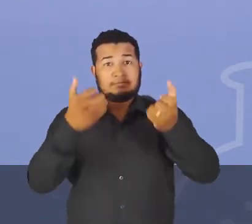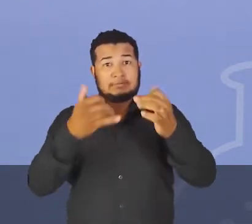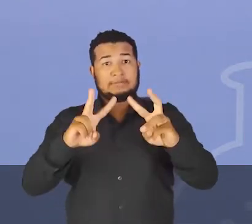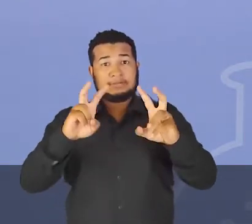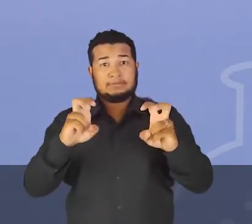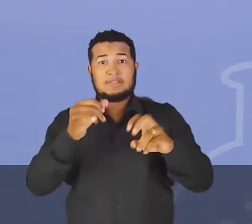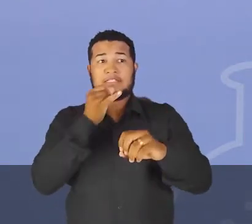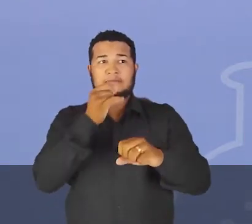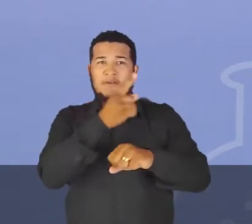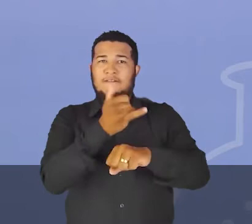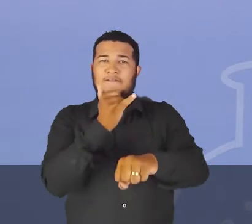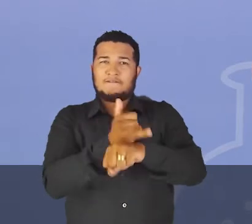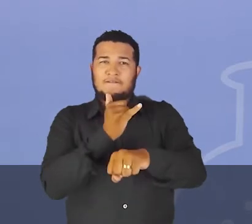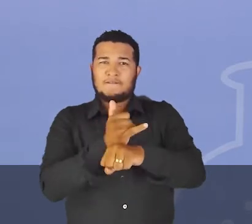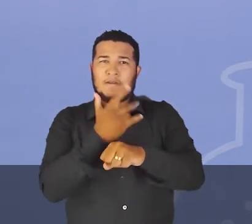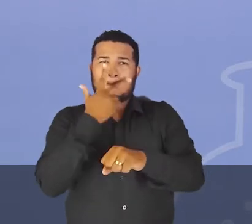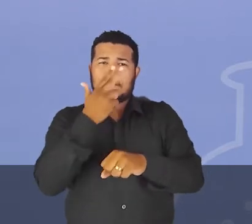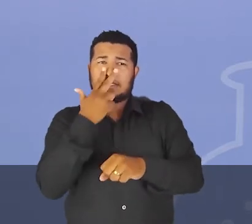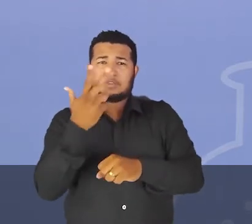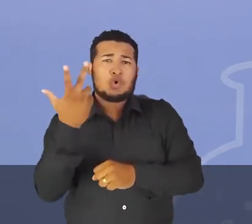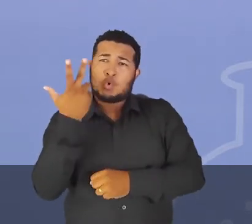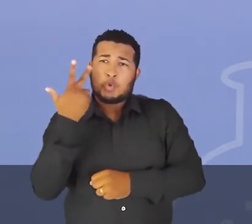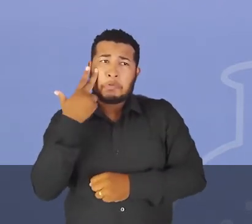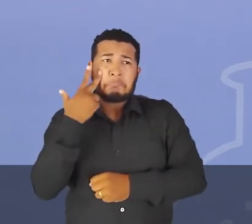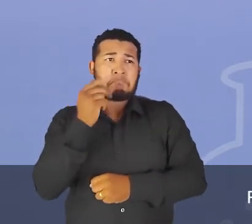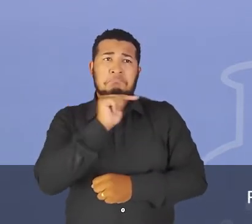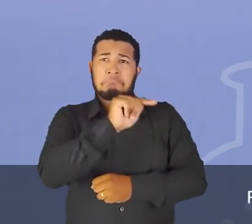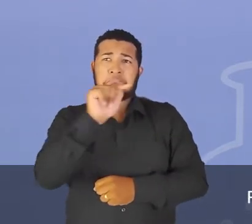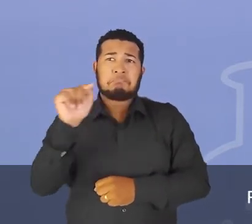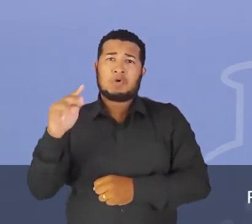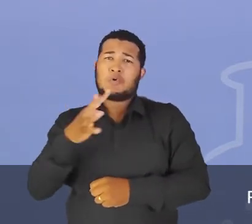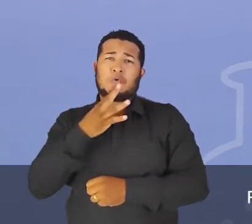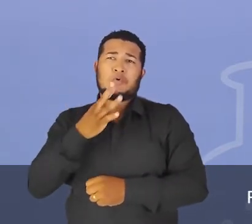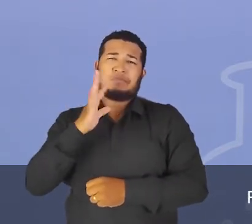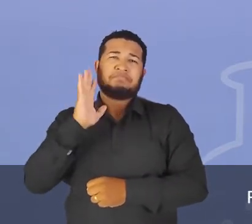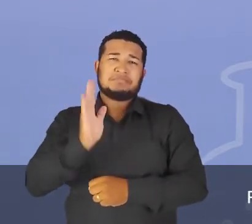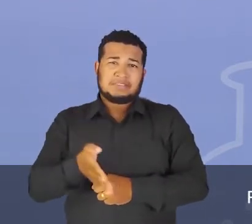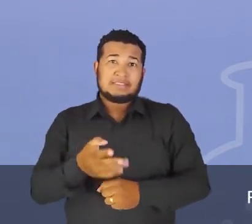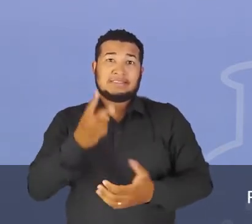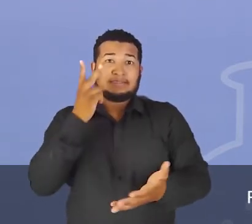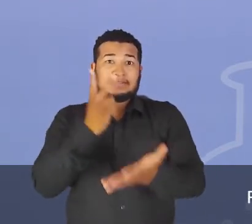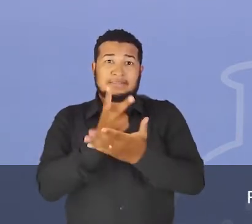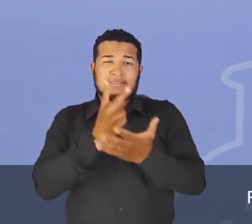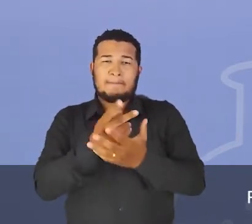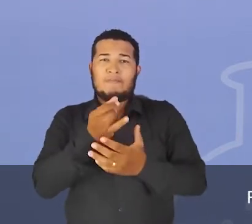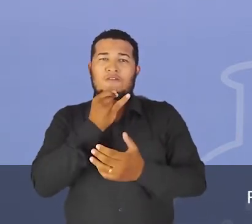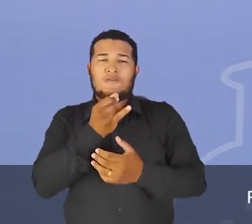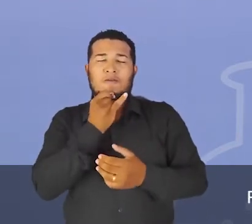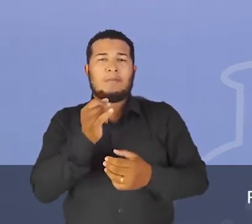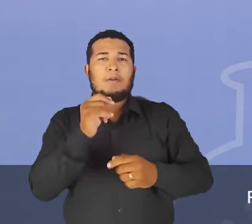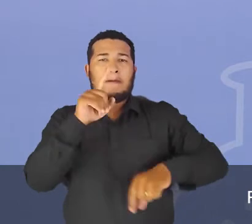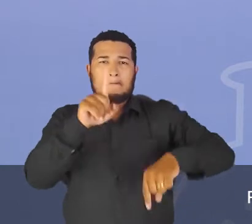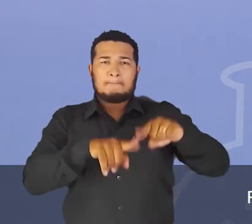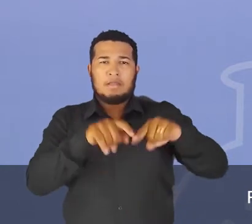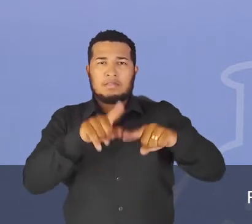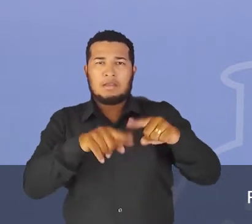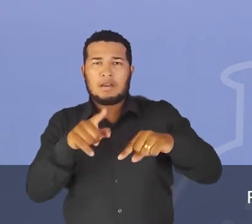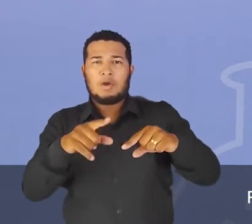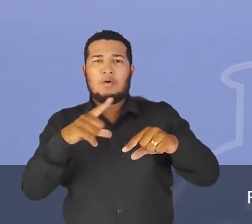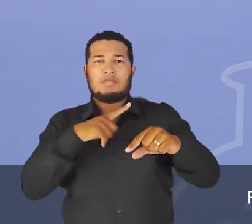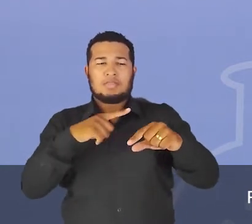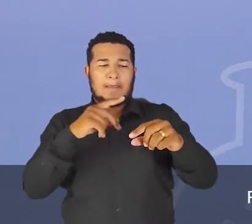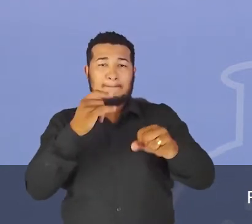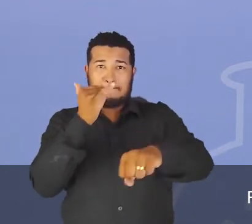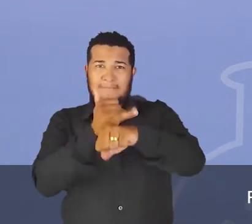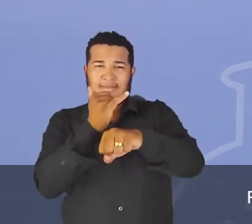no ferro, parece que é um processo assim muito comum para a gente, porque toda vez que a gente tem um pedacinho de um material formado